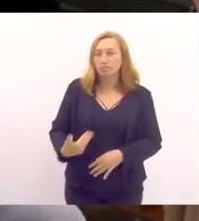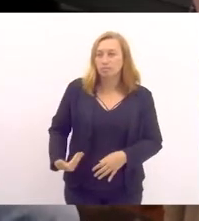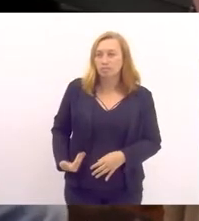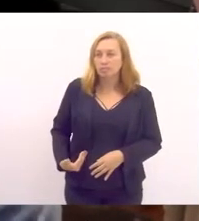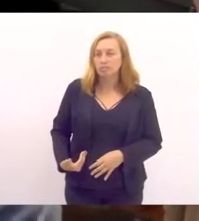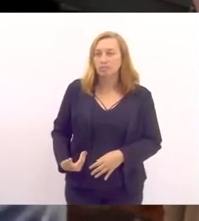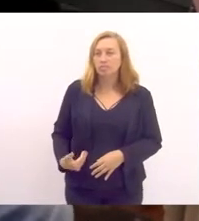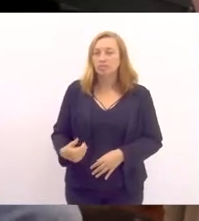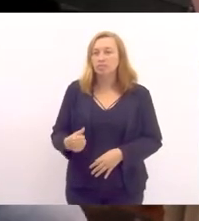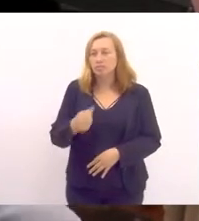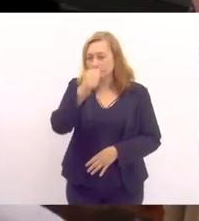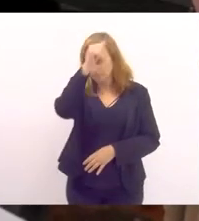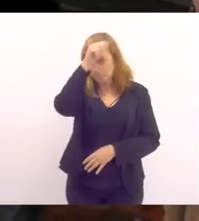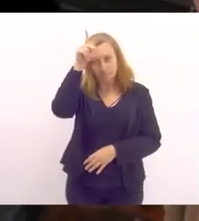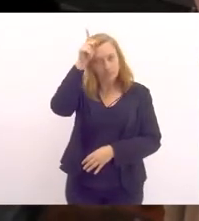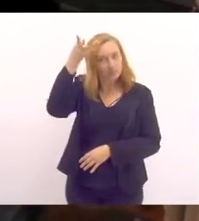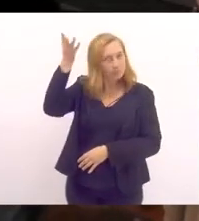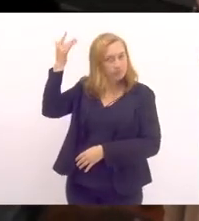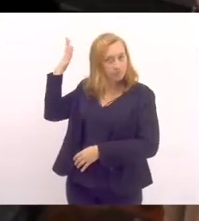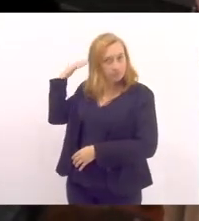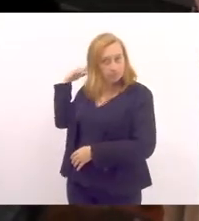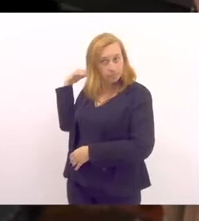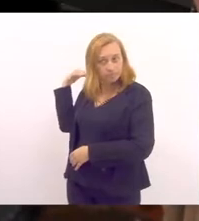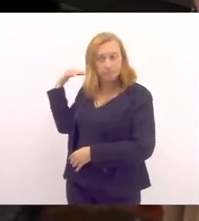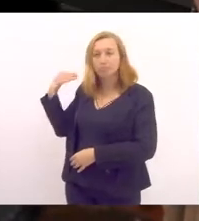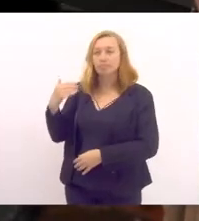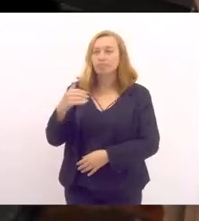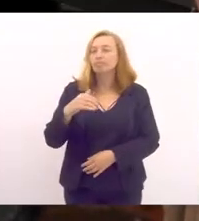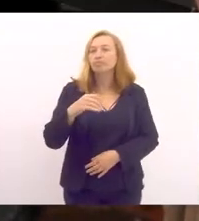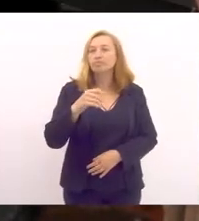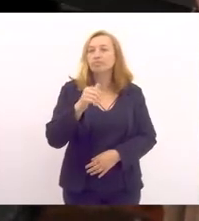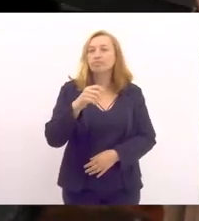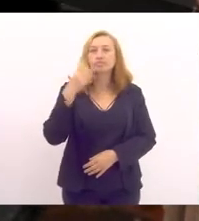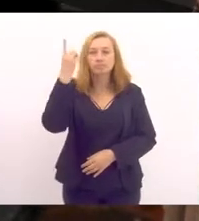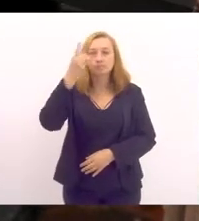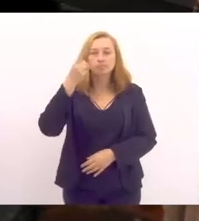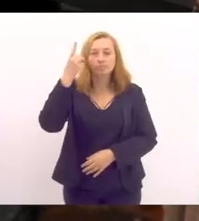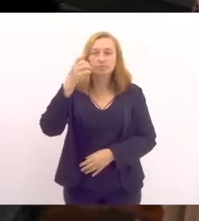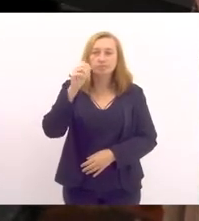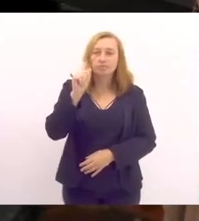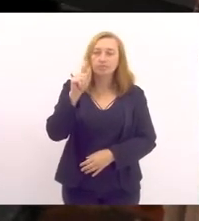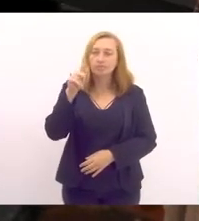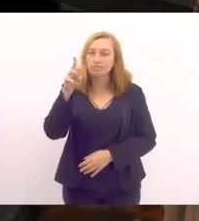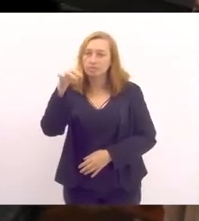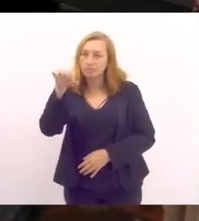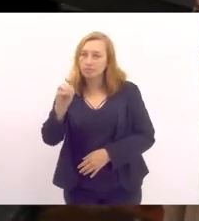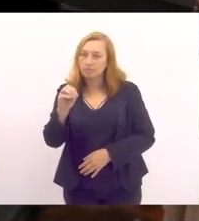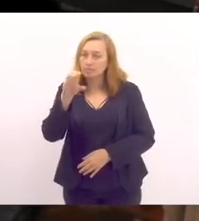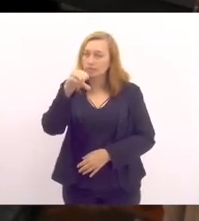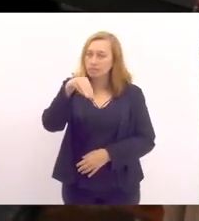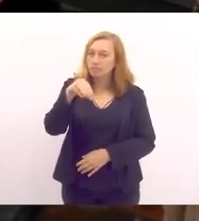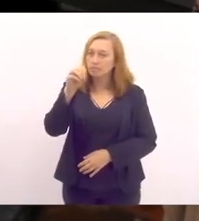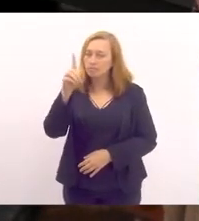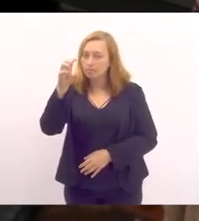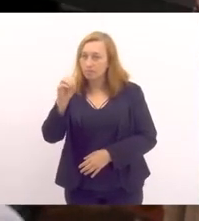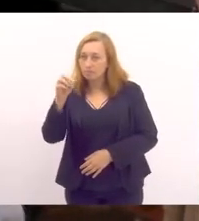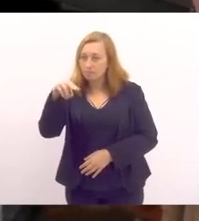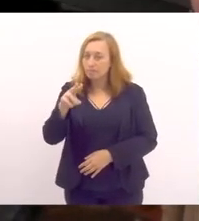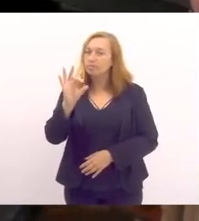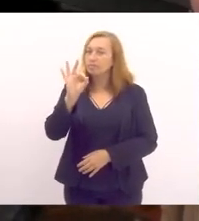prefeito naquela época, que era o atual deputado Alessandro Molon. E ele tinha